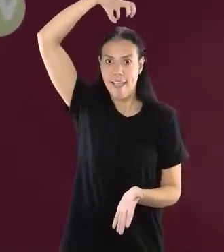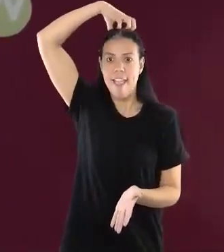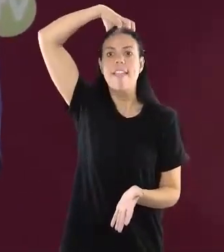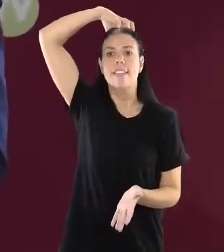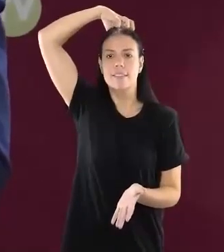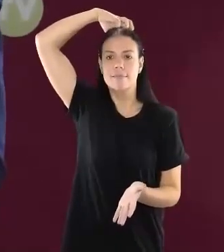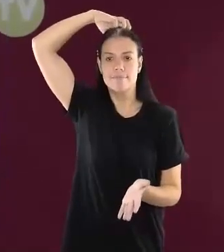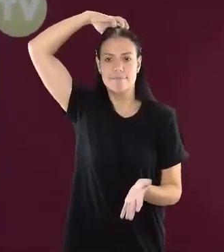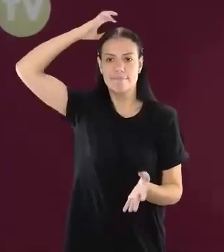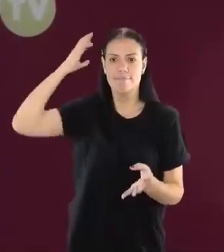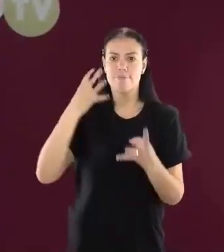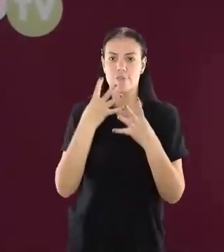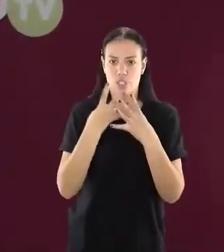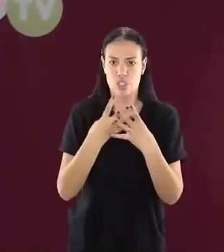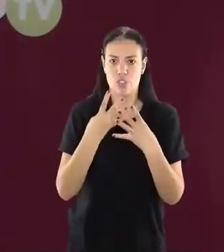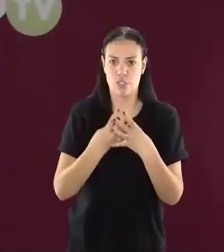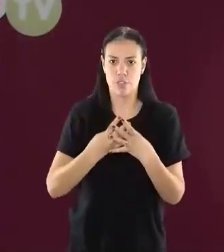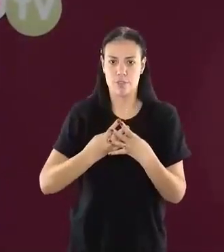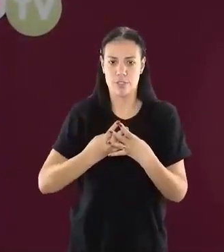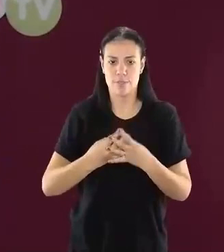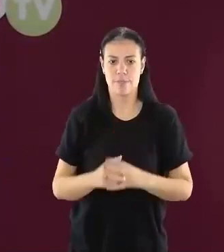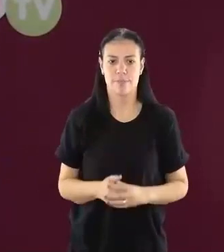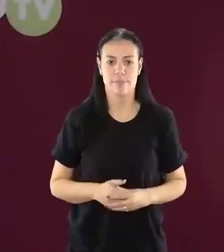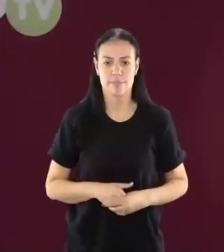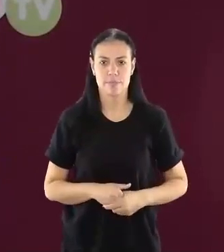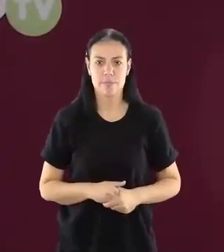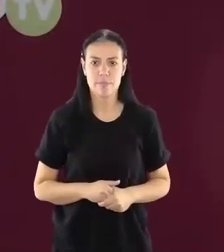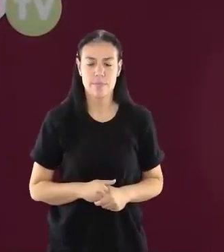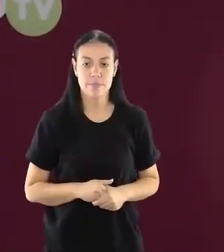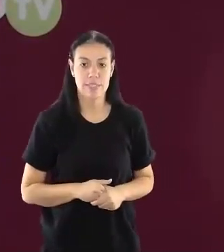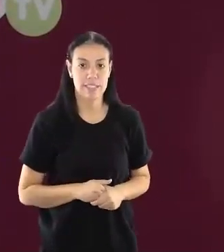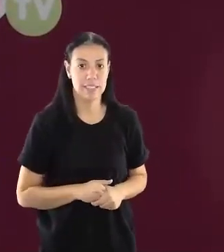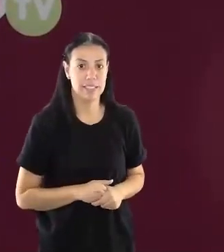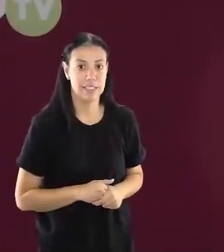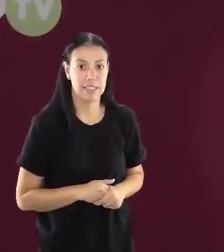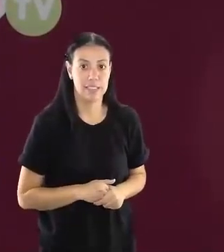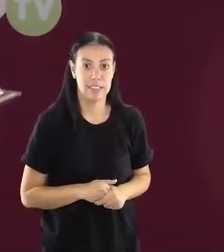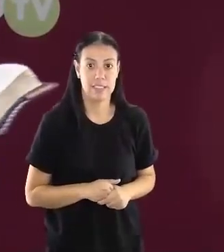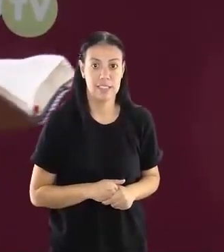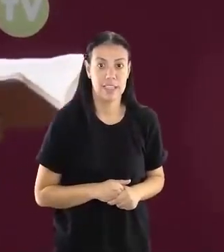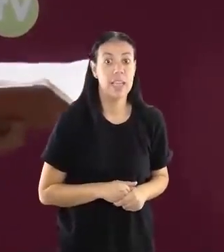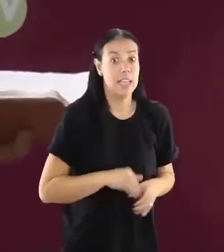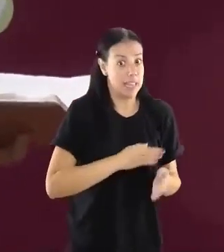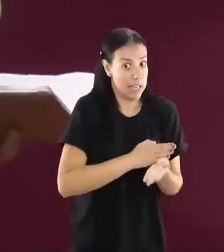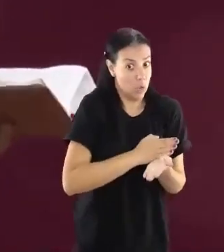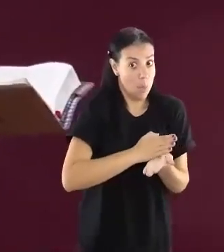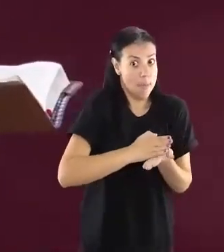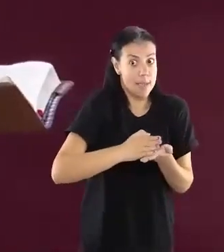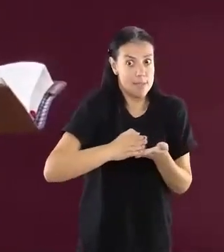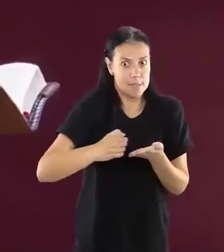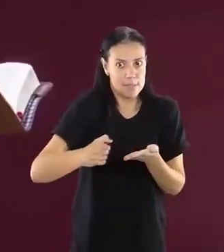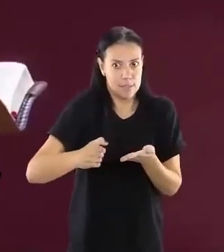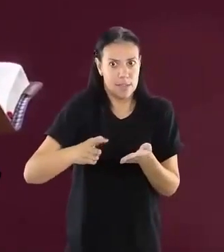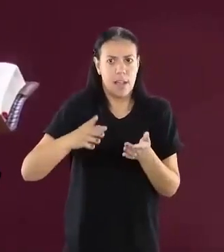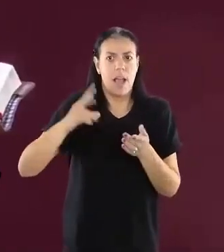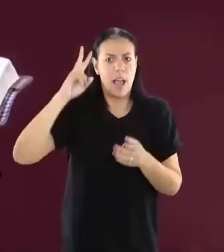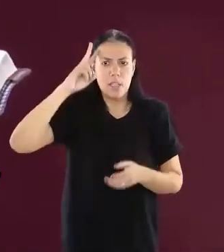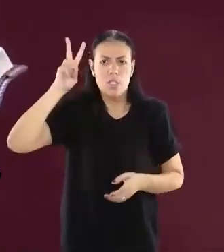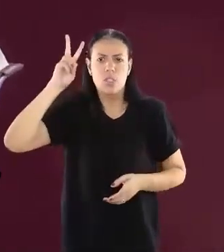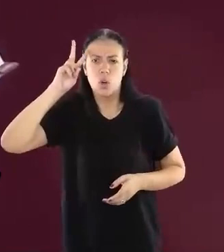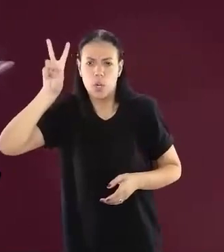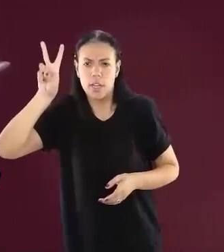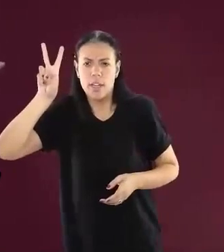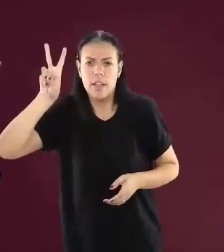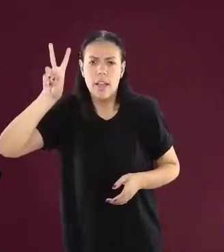Belém. Agora diz a Escritura que a estrela os guia de Jerusalém até Belém, e a